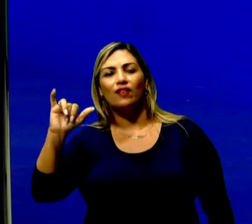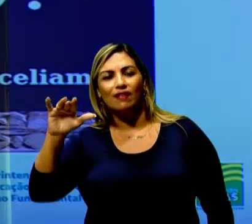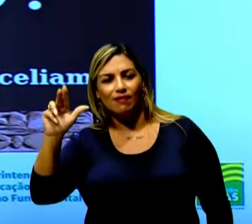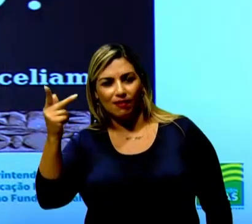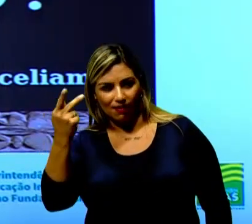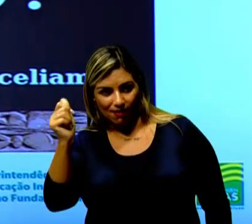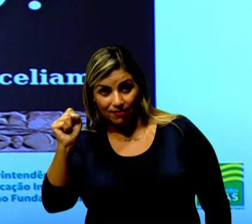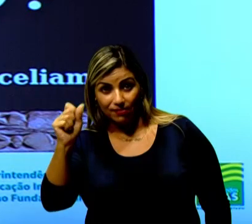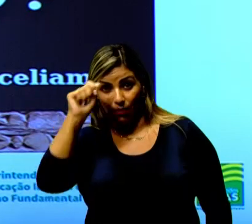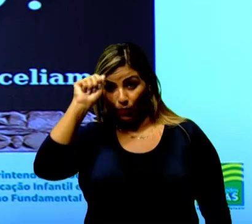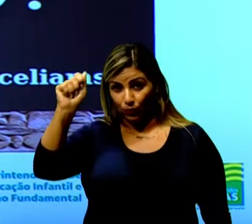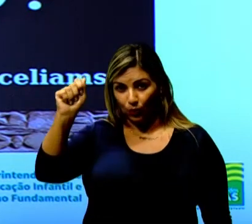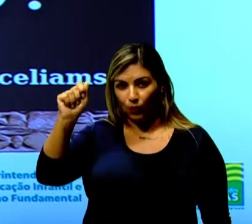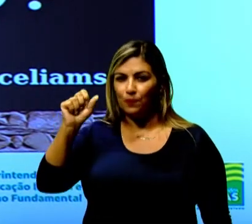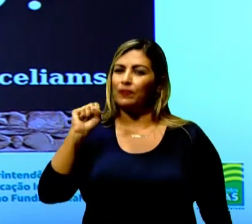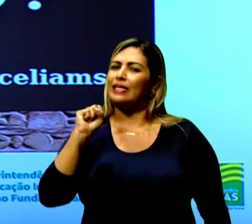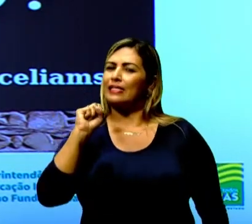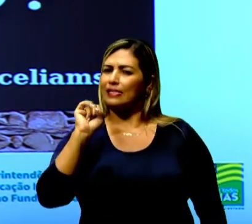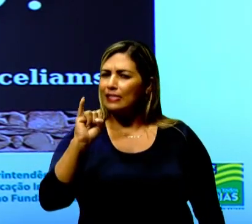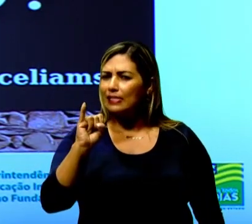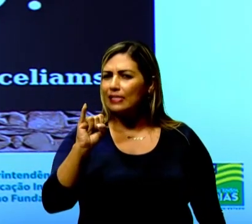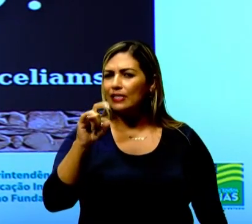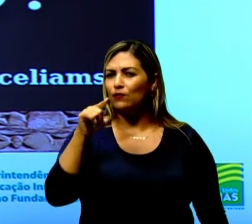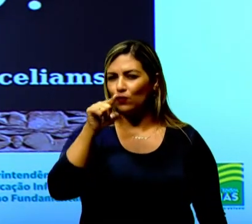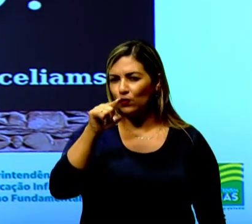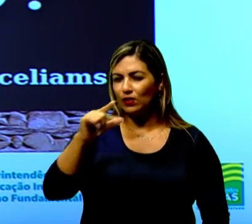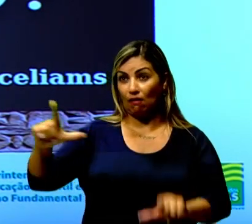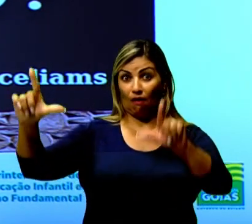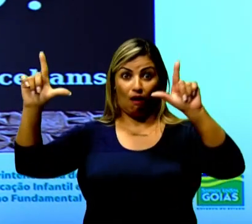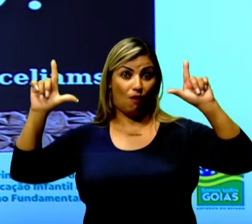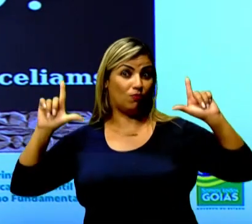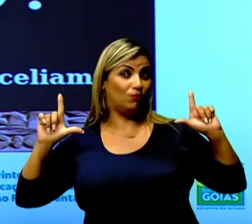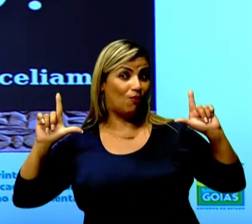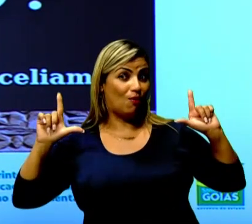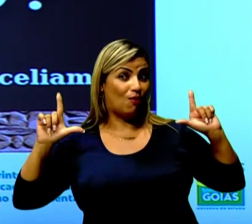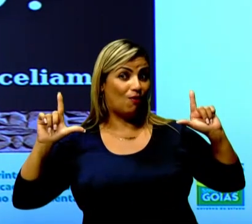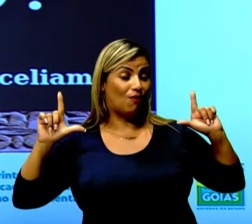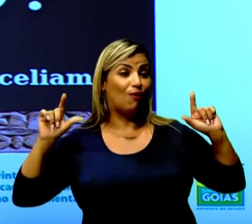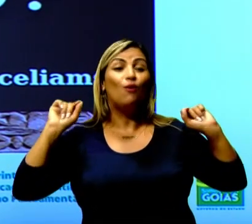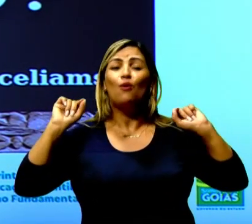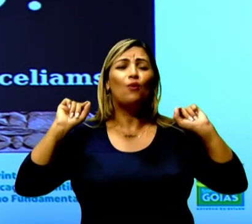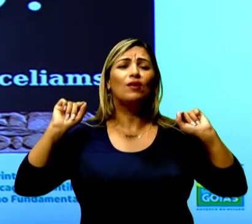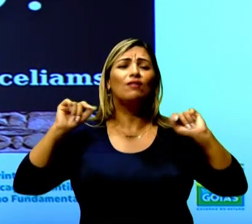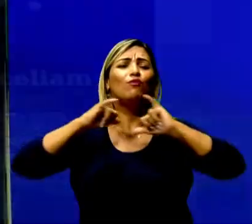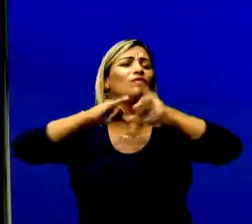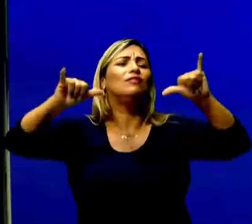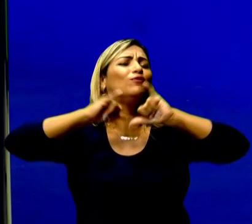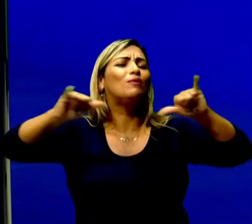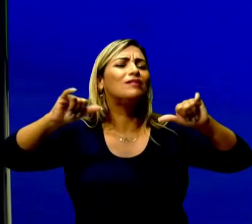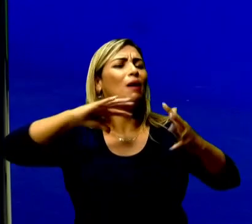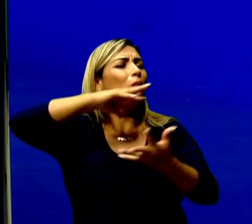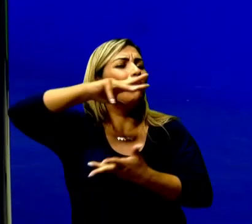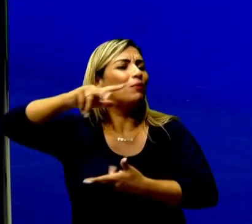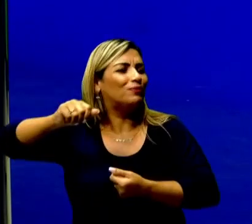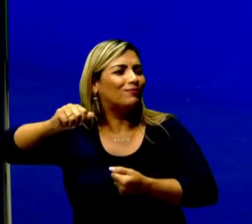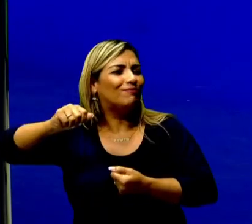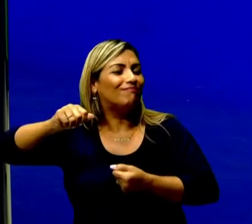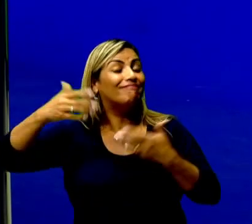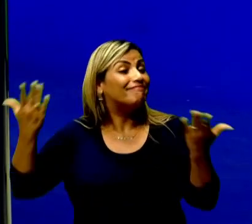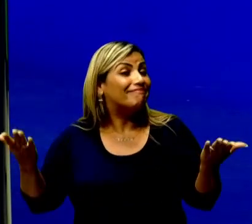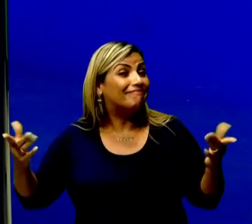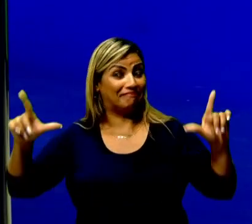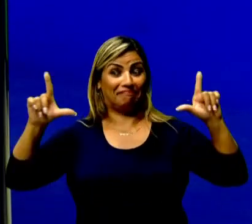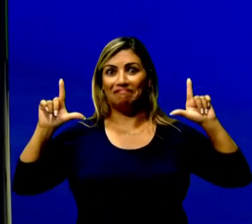diz o seguinte se fosse você num outdoor o que você diria ao mundo se fosse